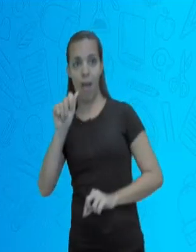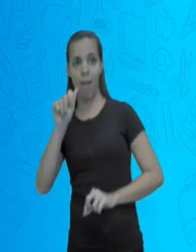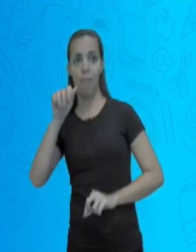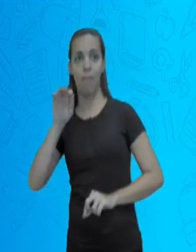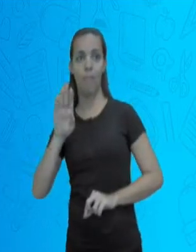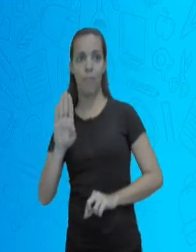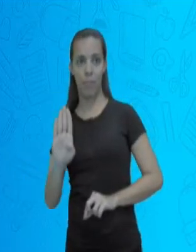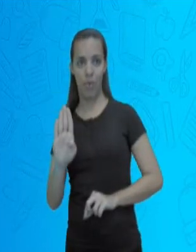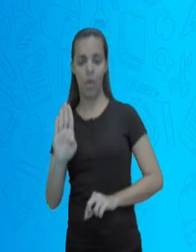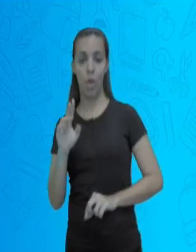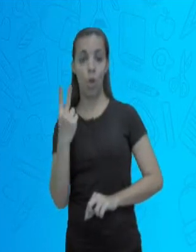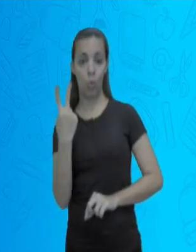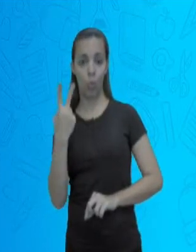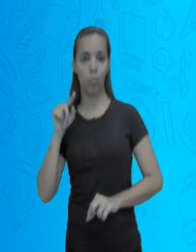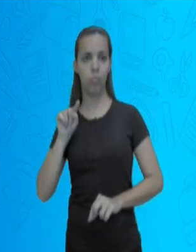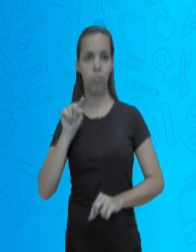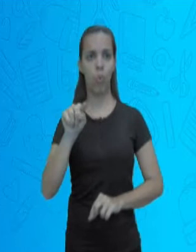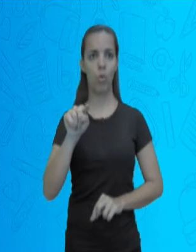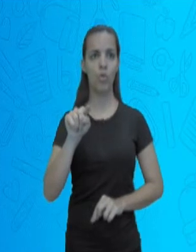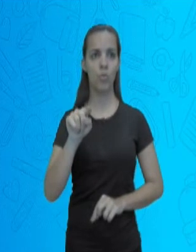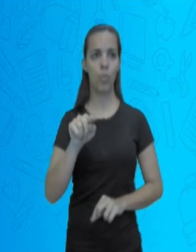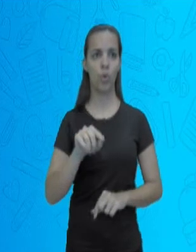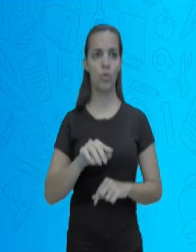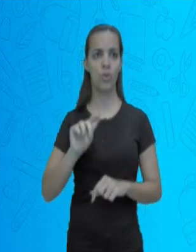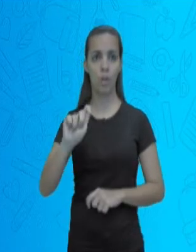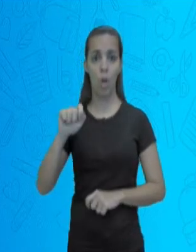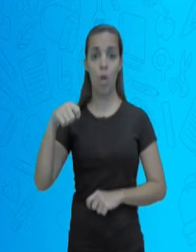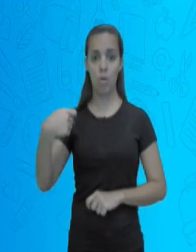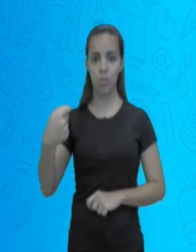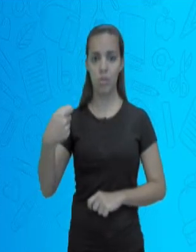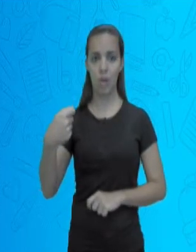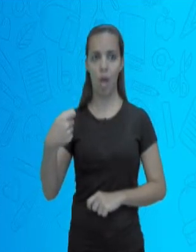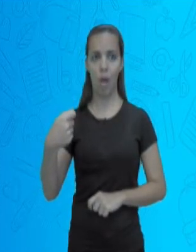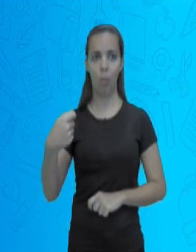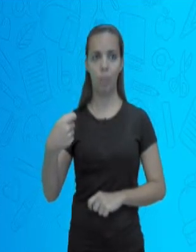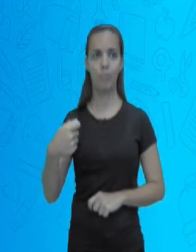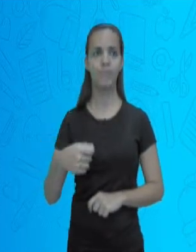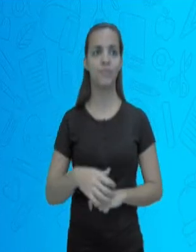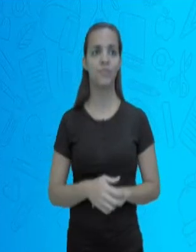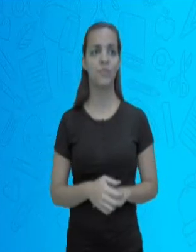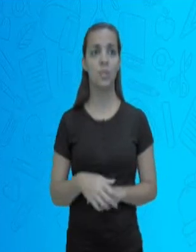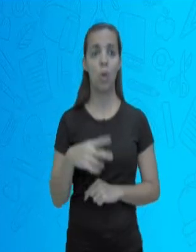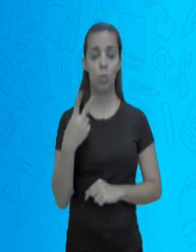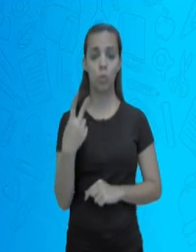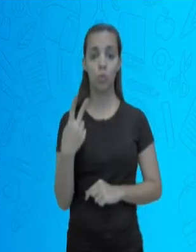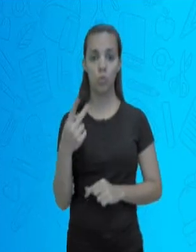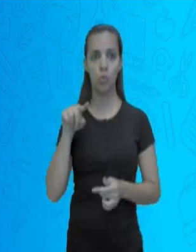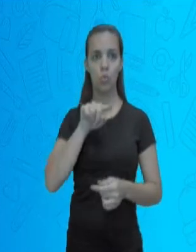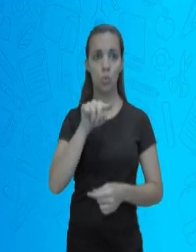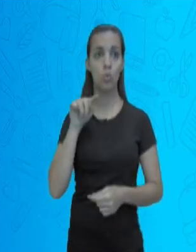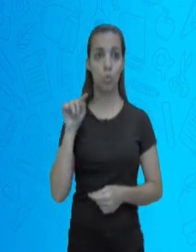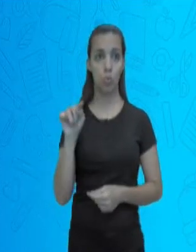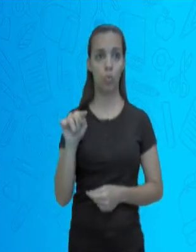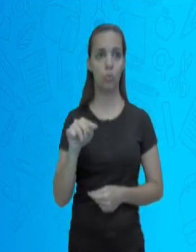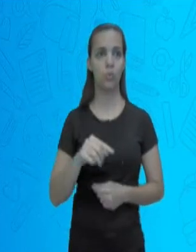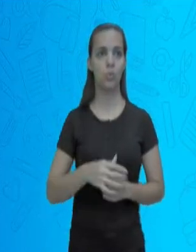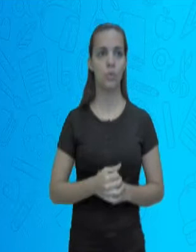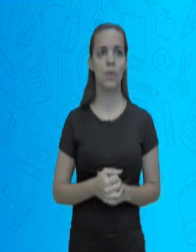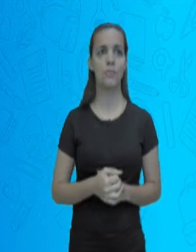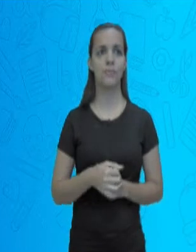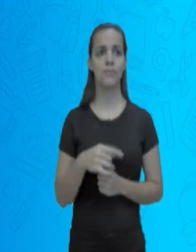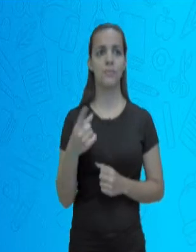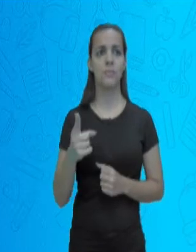usando 2 pontos, ó, AB, e o sinal da reta, né, sobre os 2 pontos. Então, pode ser